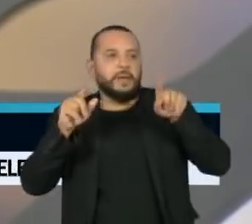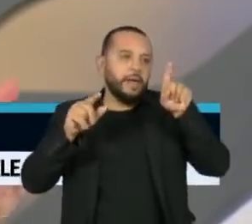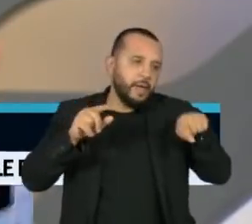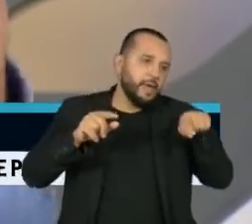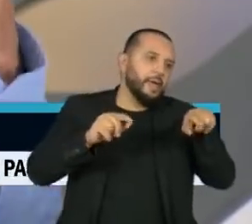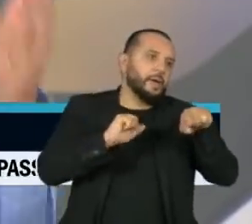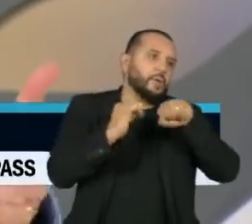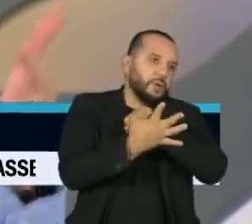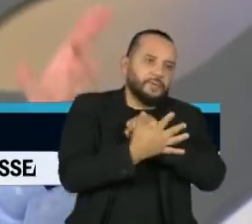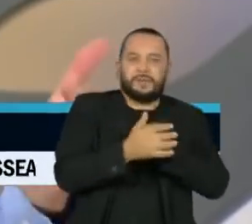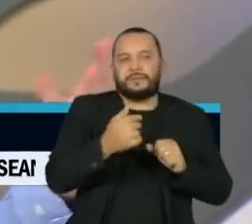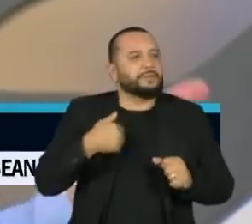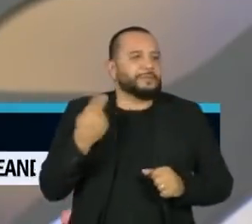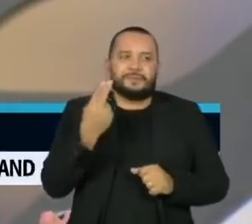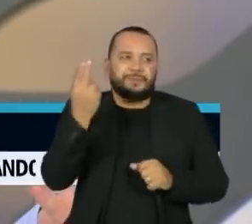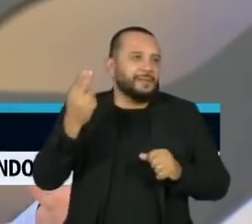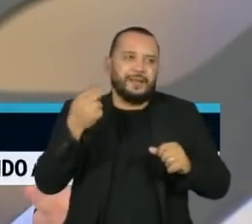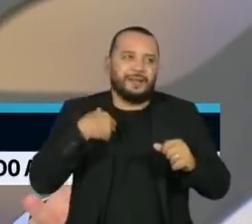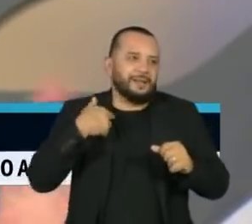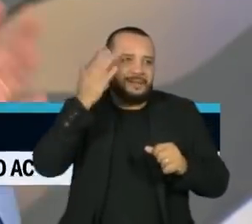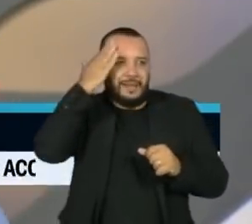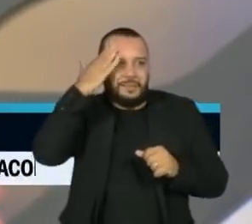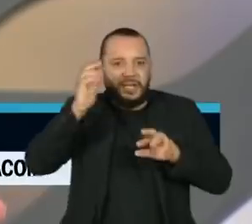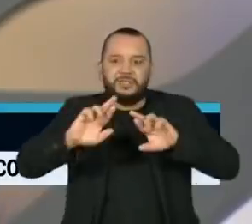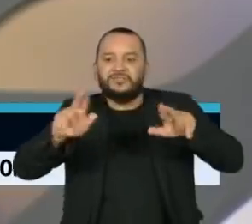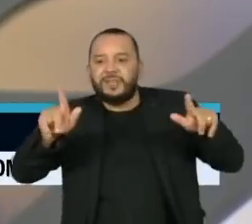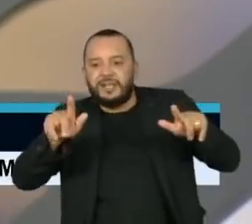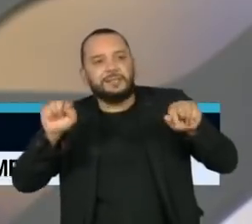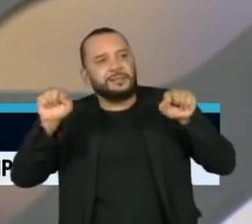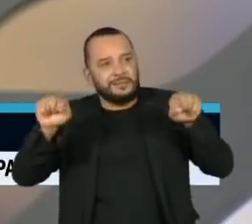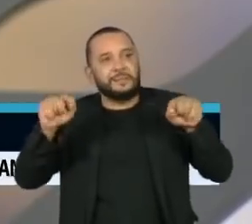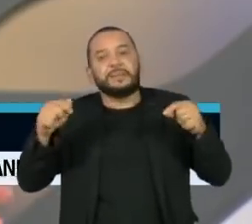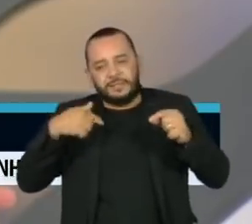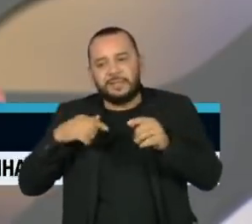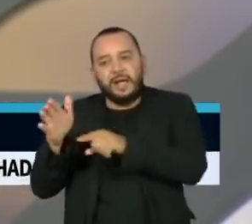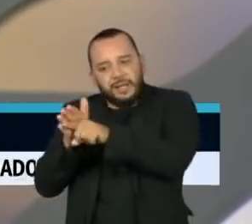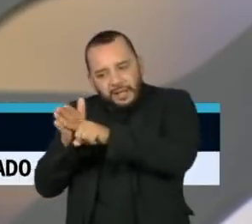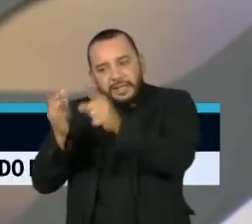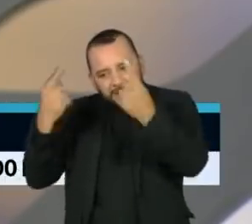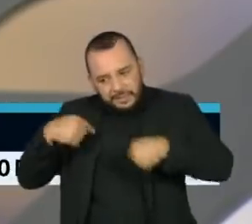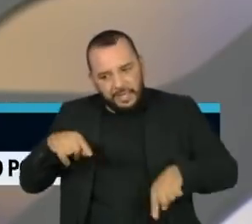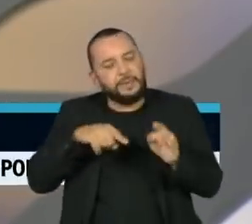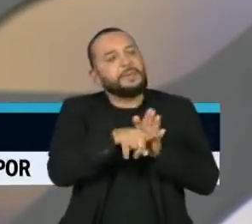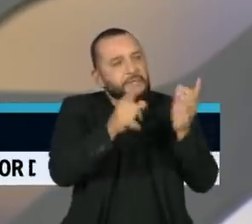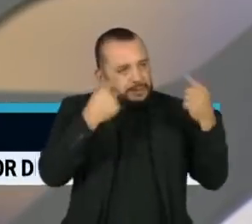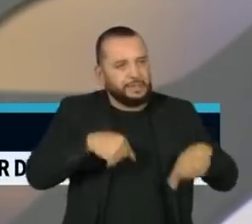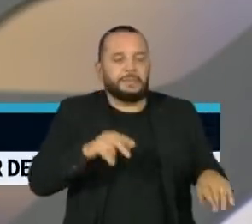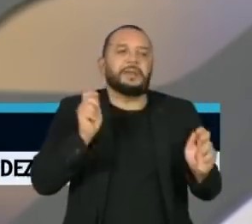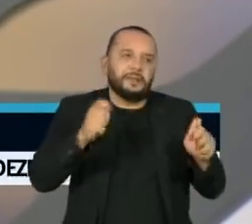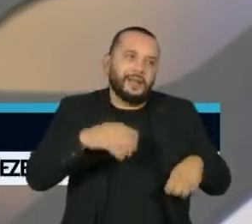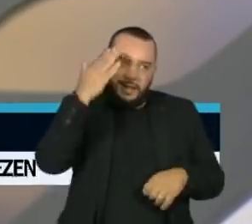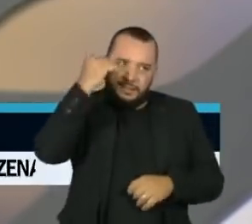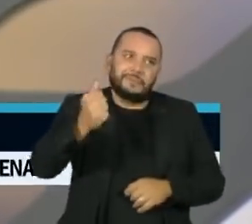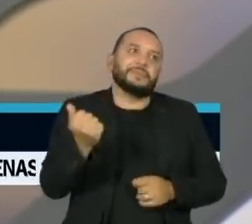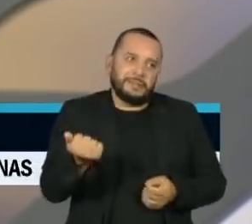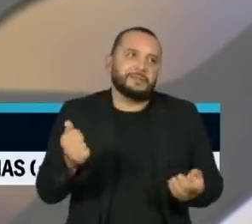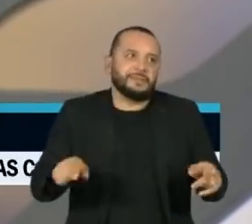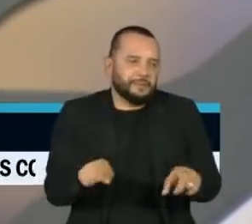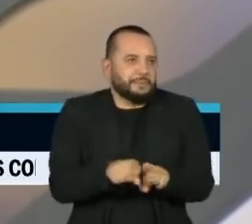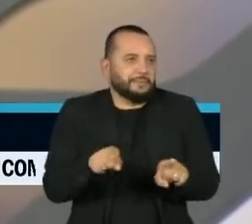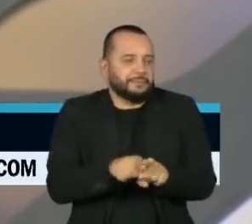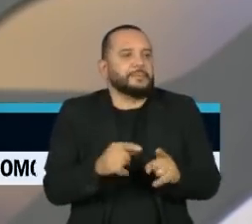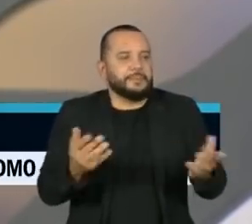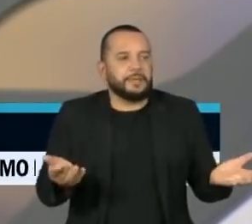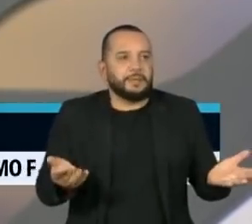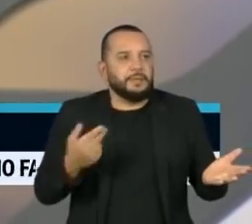testar e tem que isolar essa pessoa e tem que evitar o que está acontecendo muito. E isso é